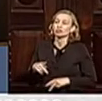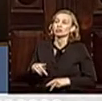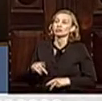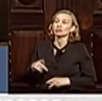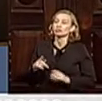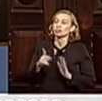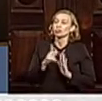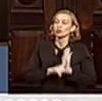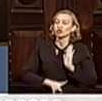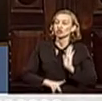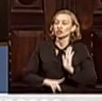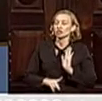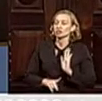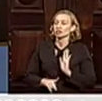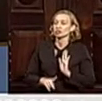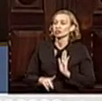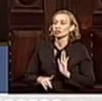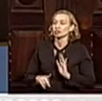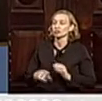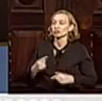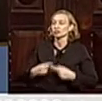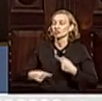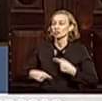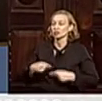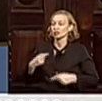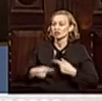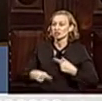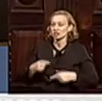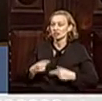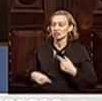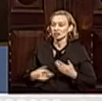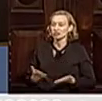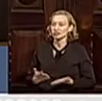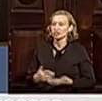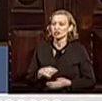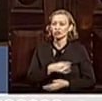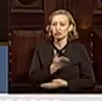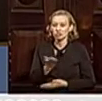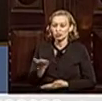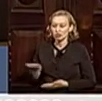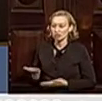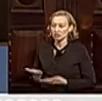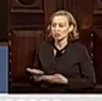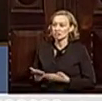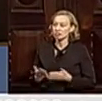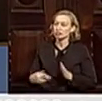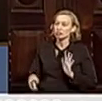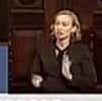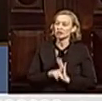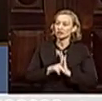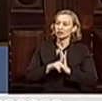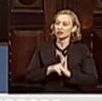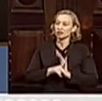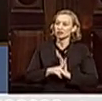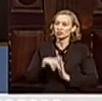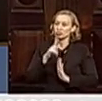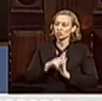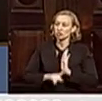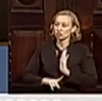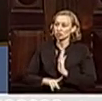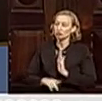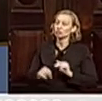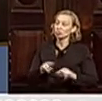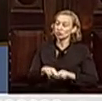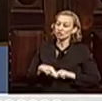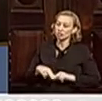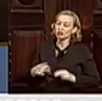pública voltado para a juventude fluminense. Vocês continuam sendo os donos desse projeto e é por vocês que ele existe cada